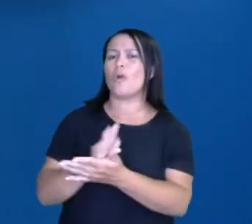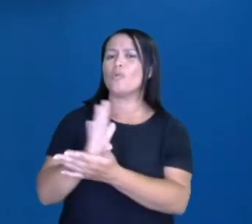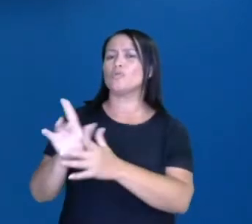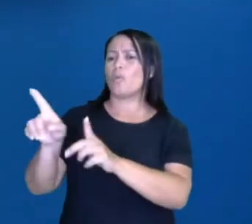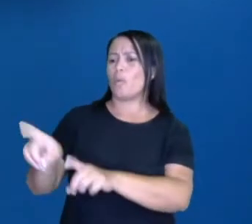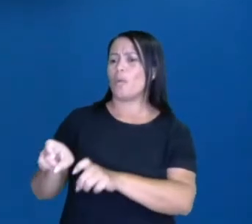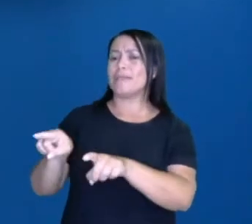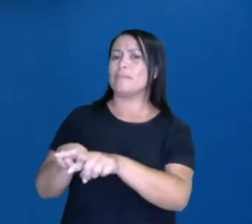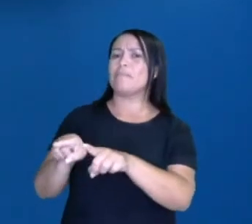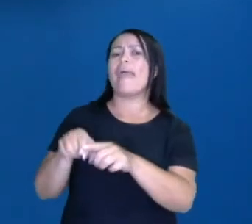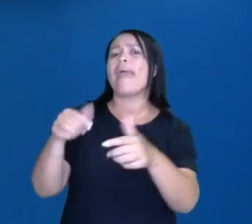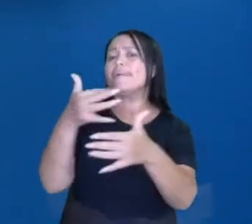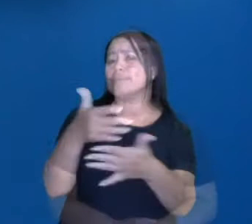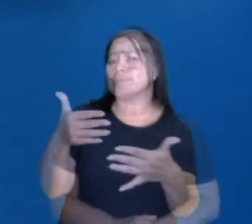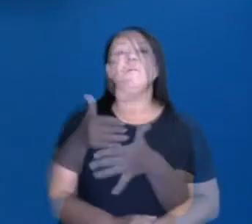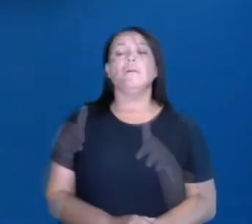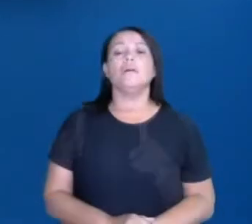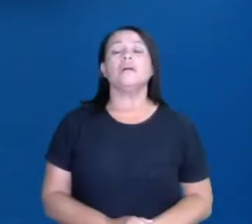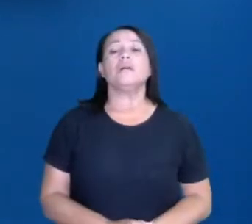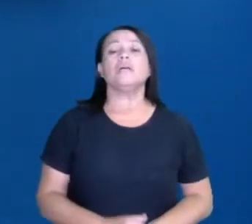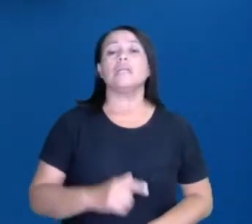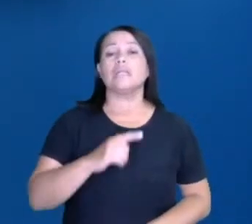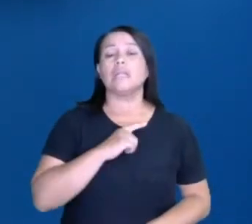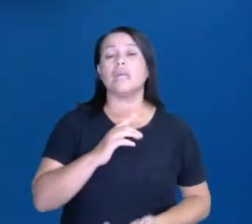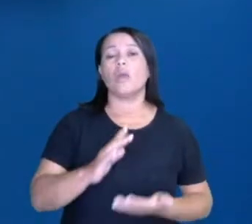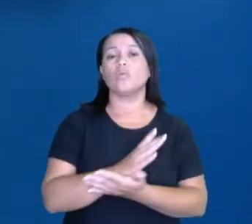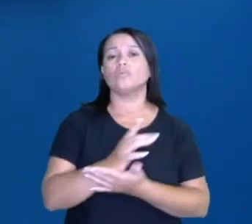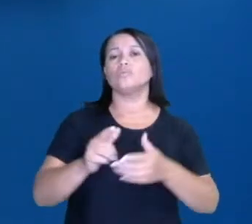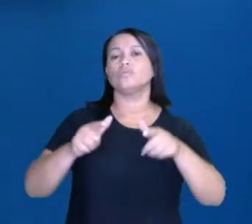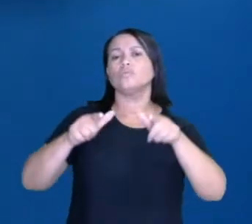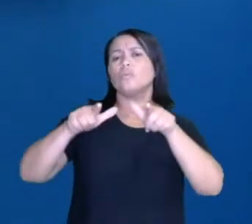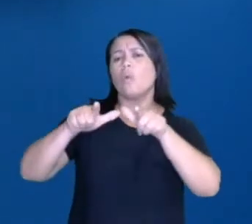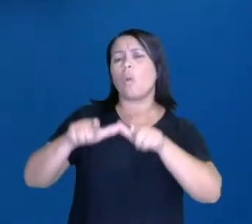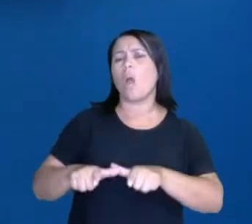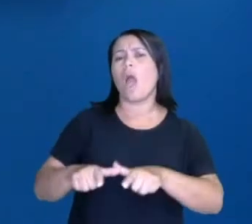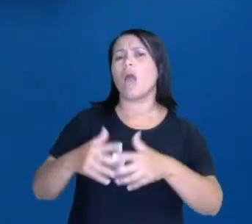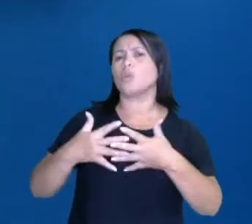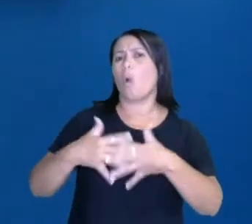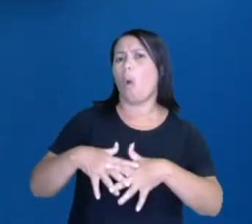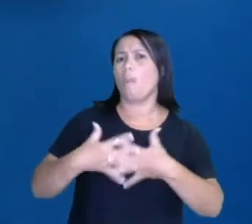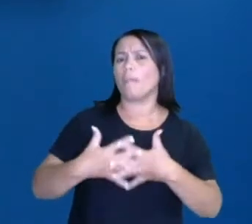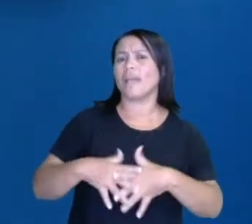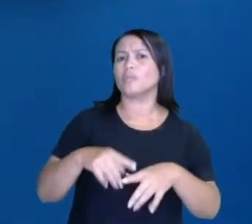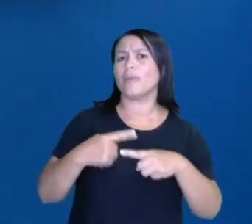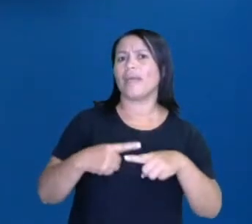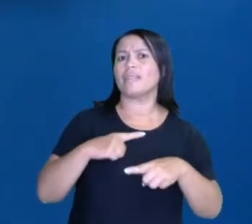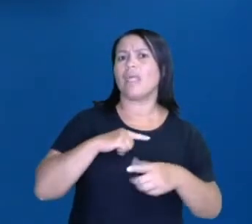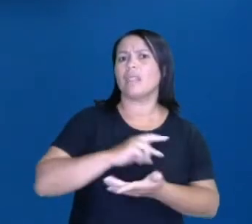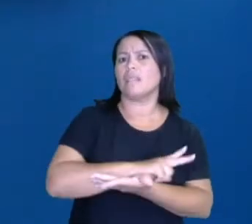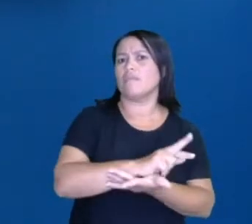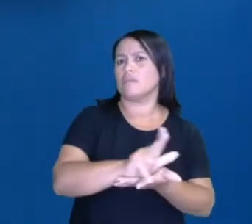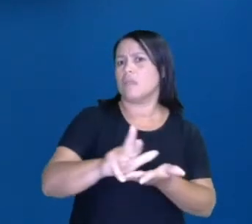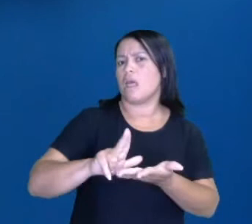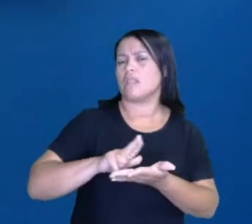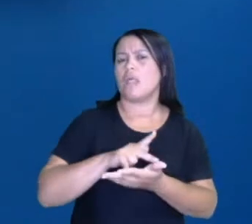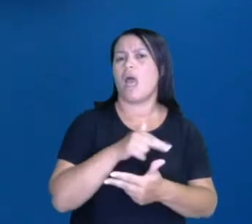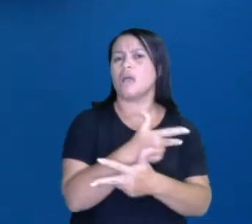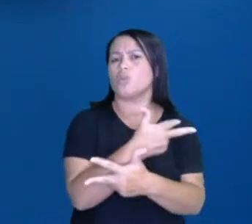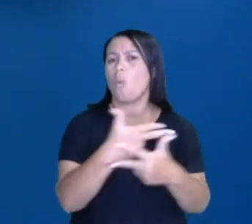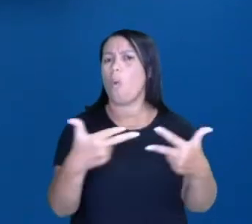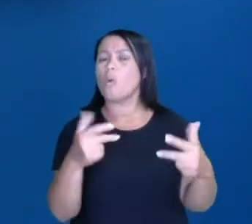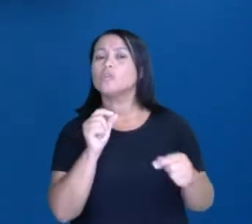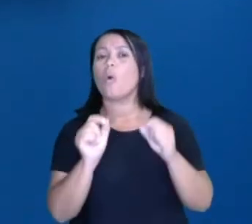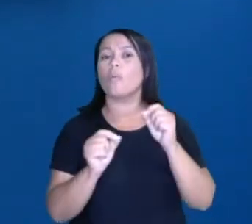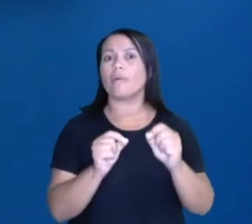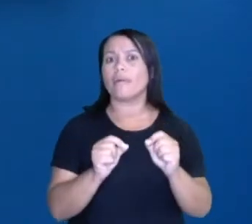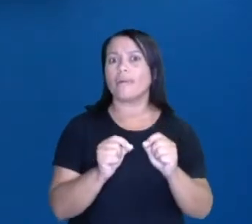rurais ou as cidades pequenas, e lugares complexos, com grande diversidade de elementos, como uma grande